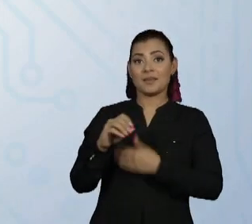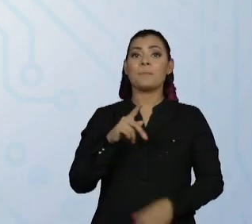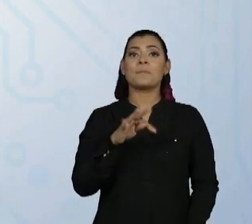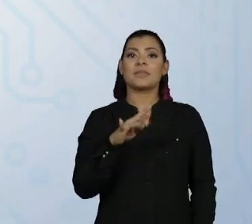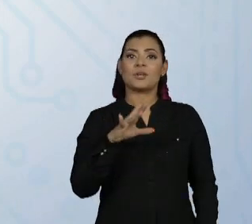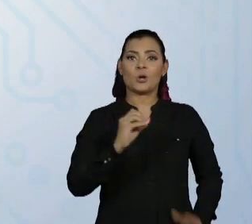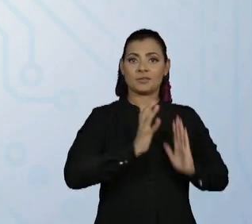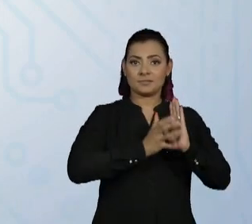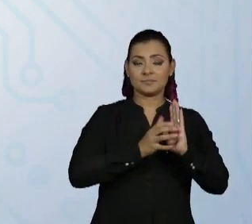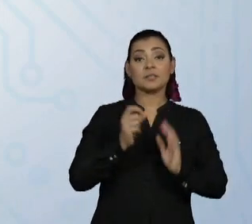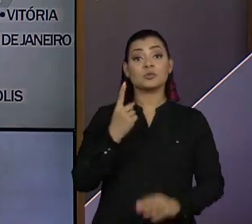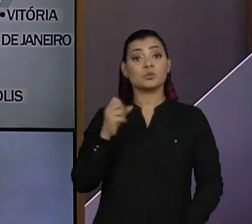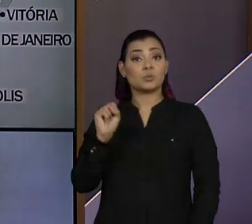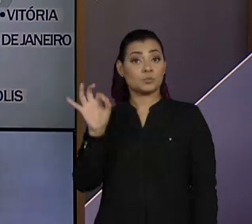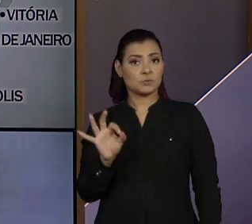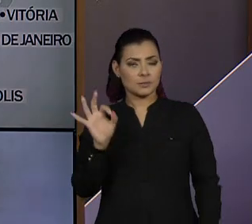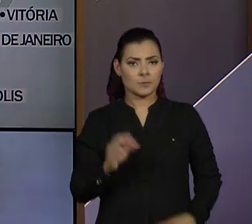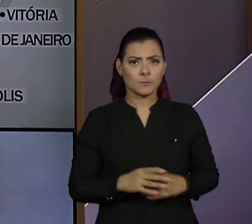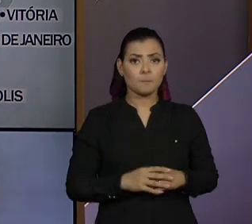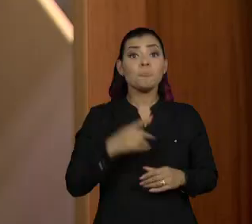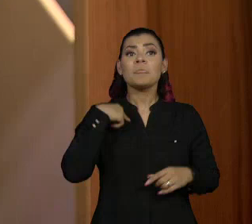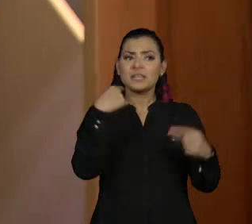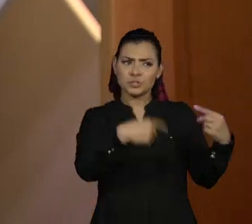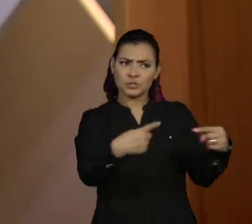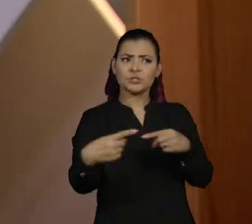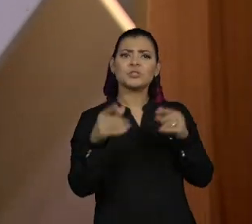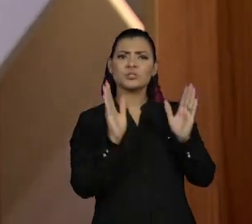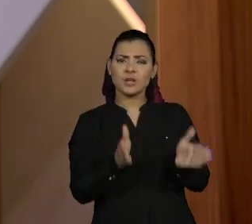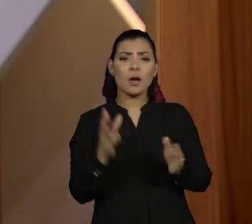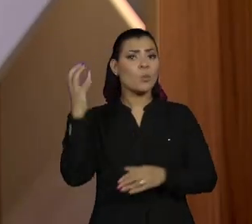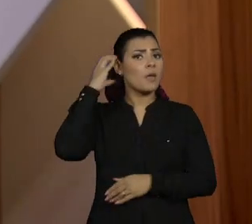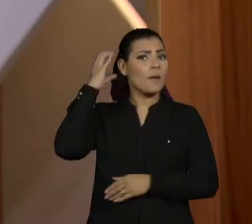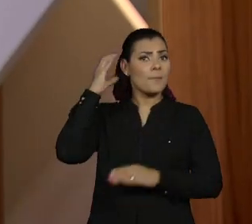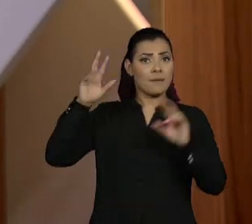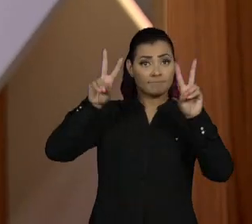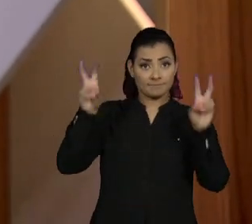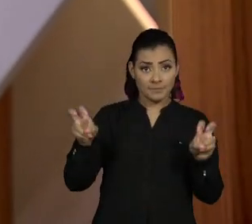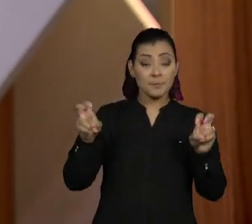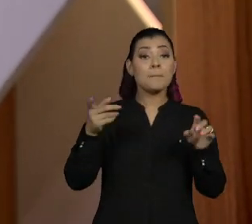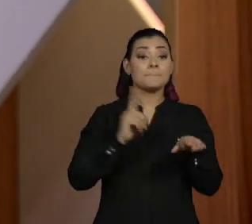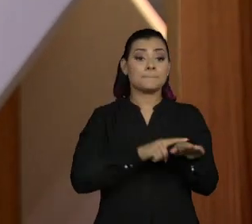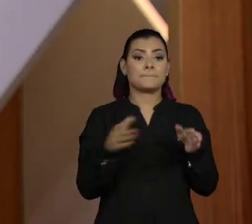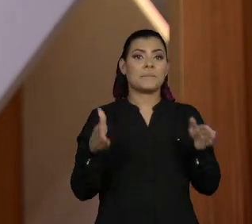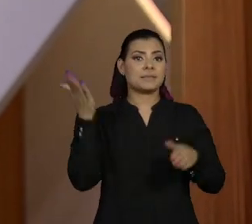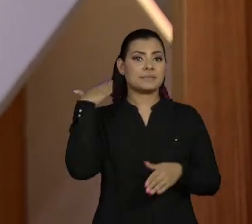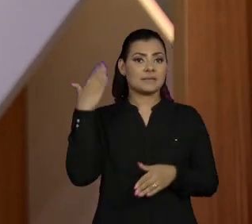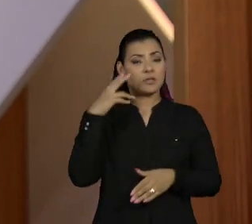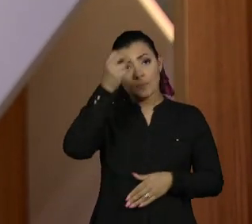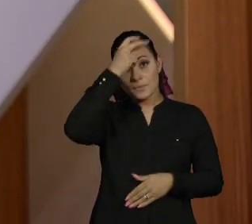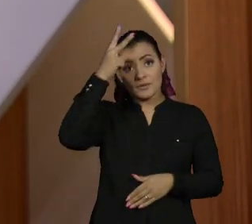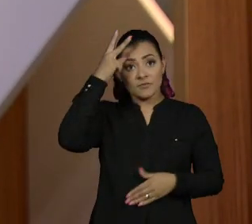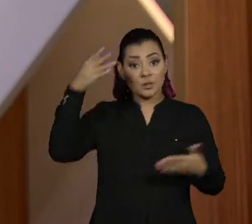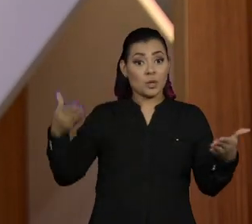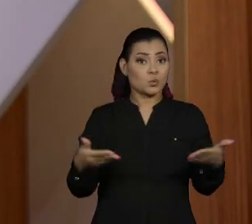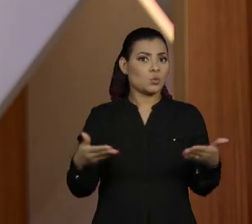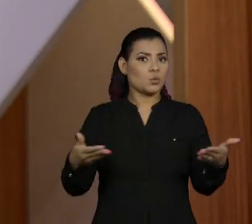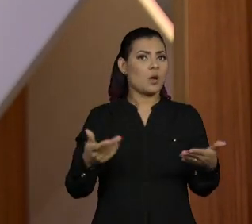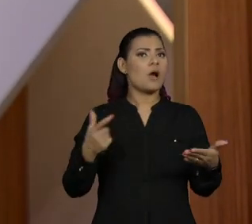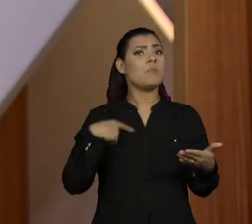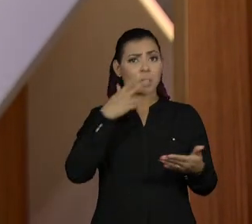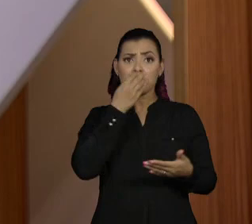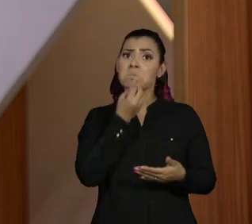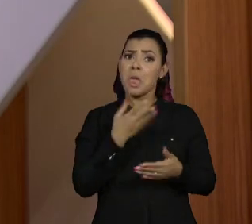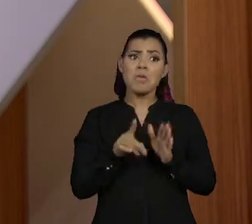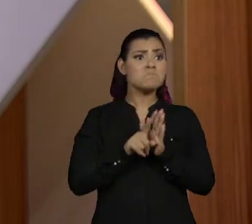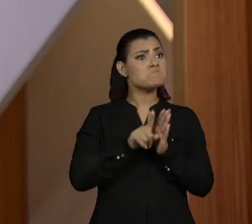tem 18%. A gente já discutiu aqui a situação de Cuiabá e naquele momento, naquela ocasião, o prefeito atual estava bem nas